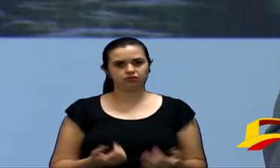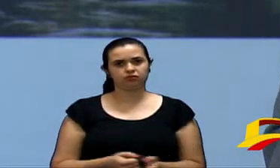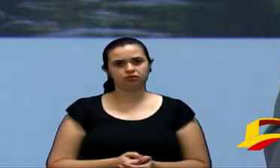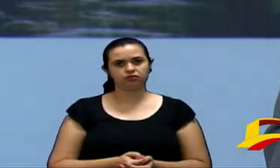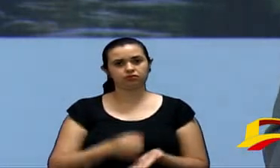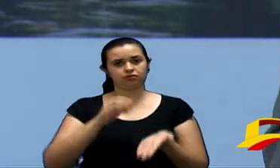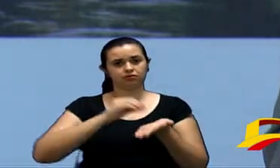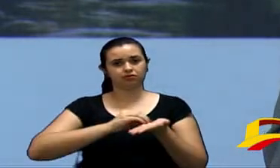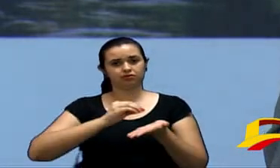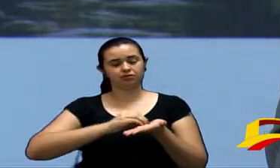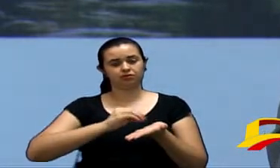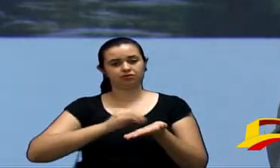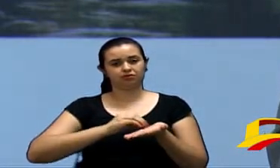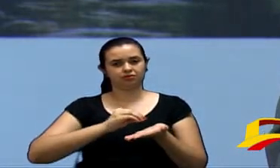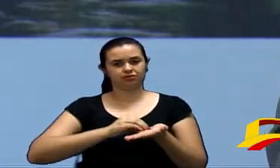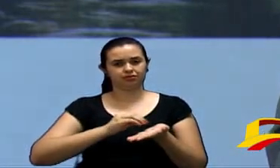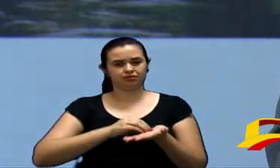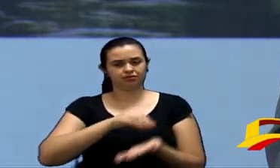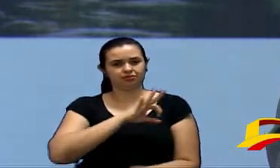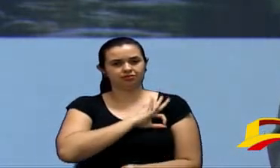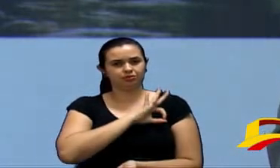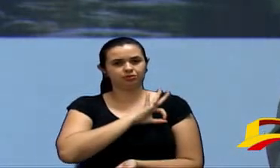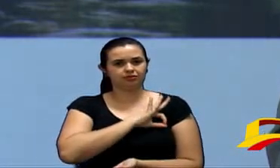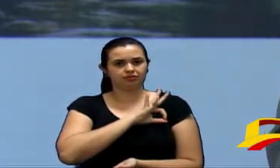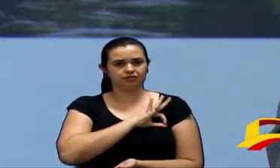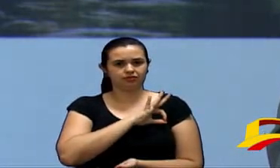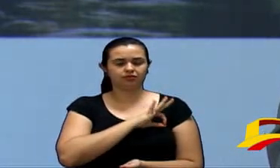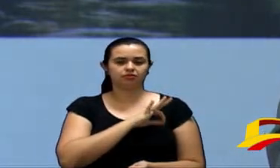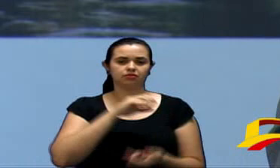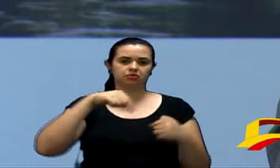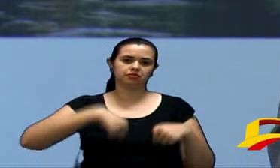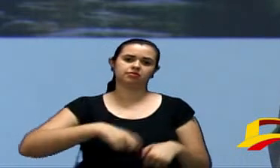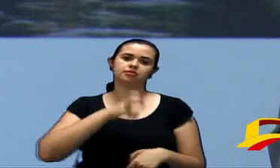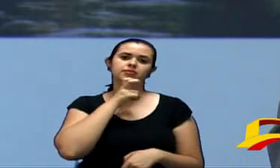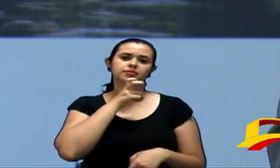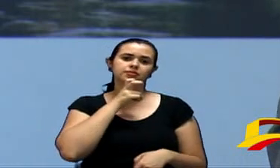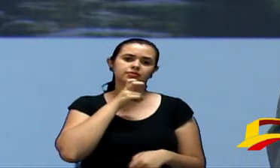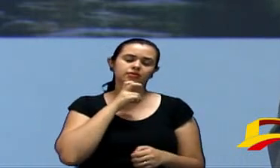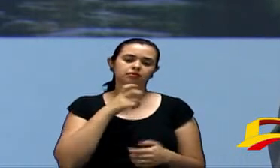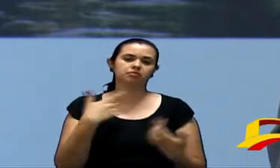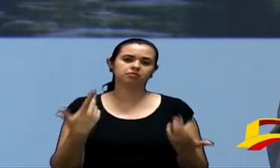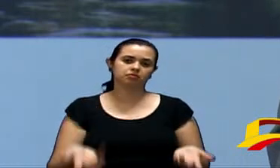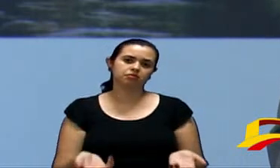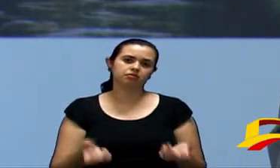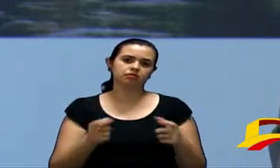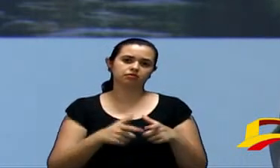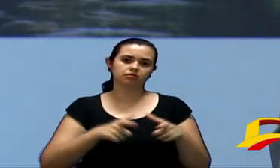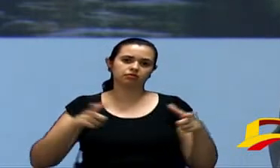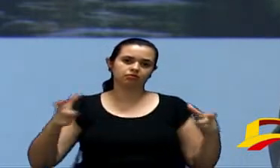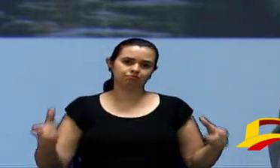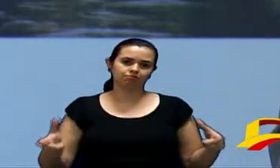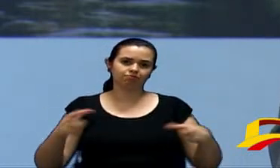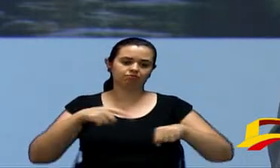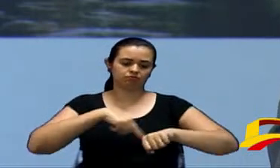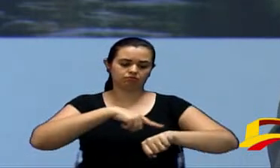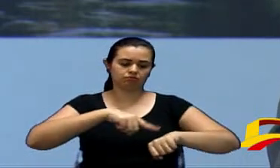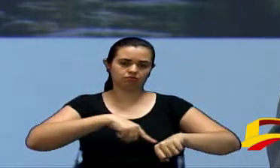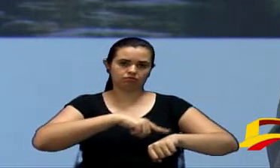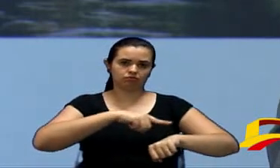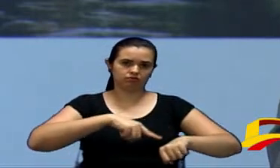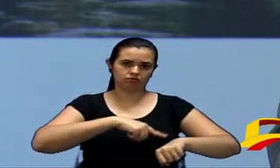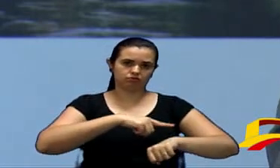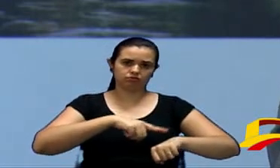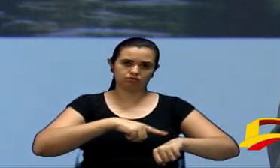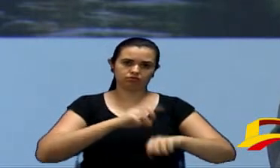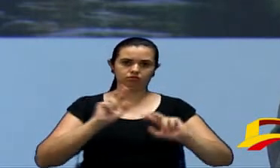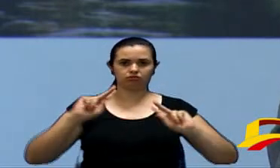suficiente para atender aquilo que Sorocaba, da demanda de Sorocaba. Então, aumenta a carga horária desses policiais, dobra,